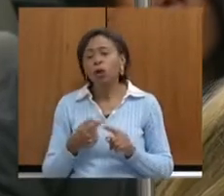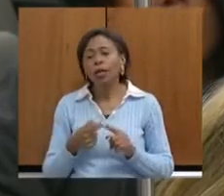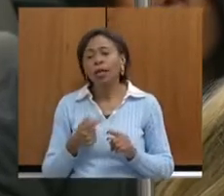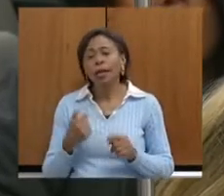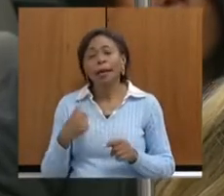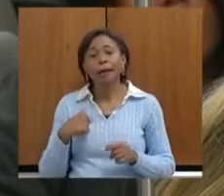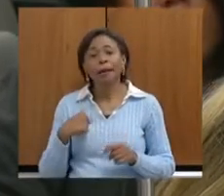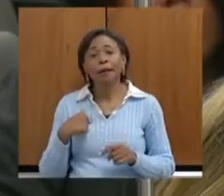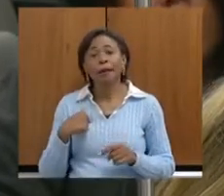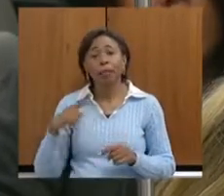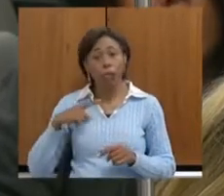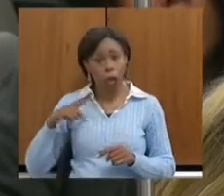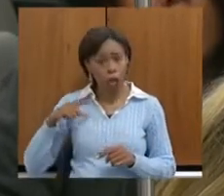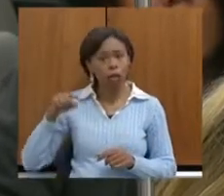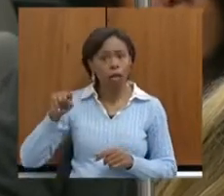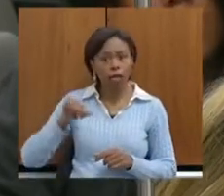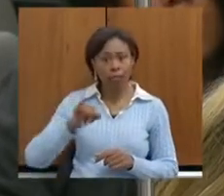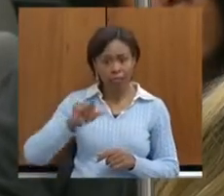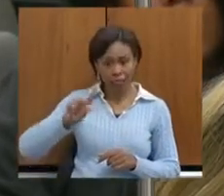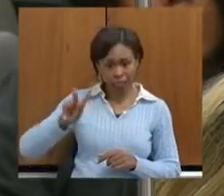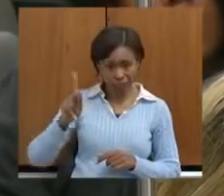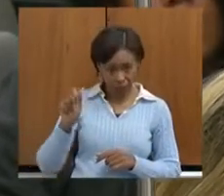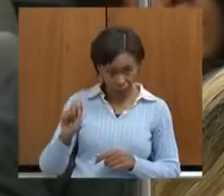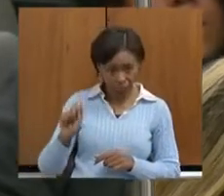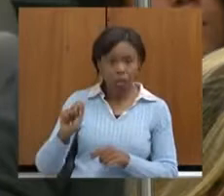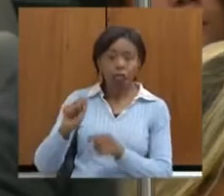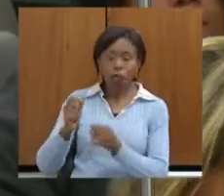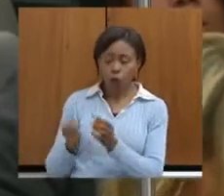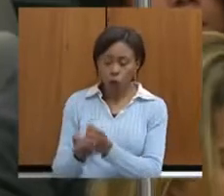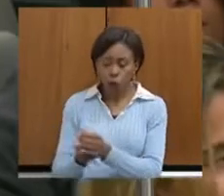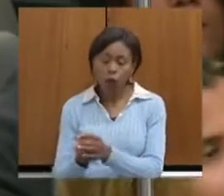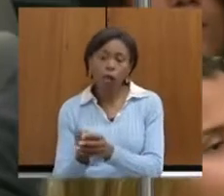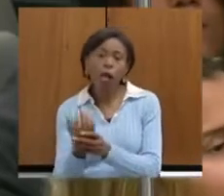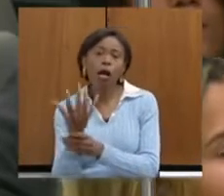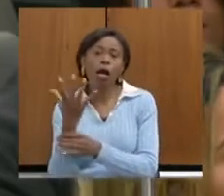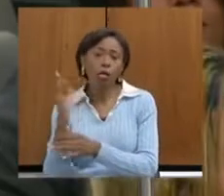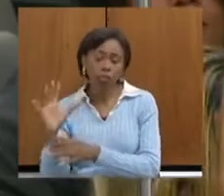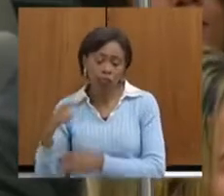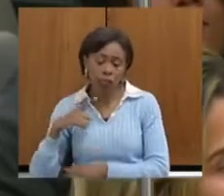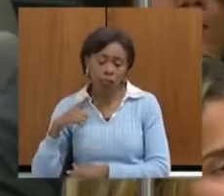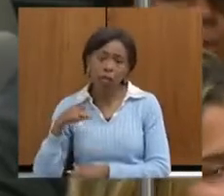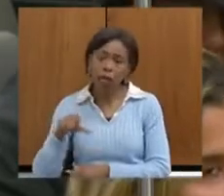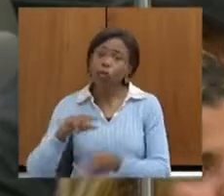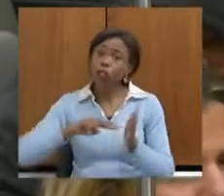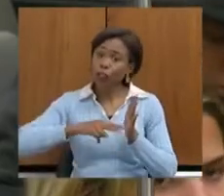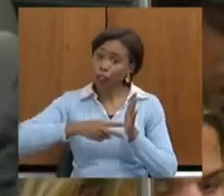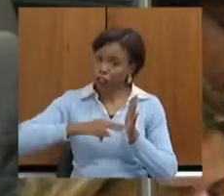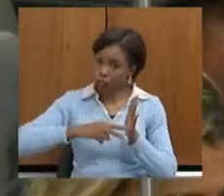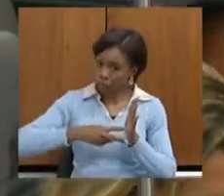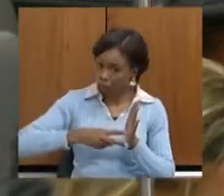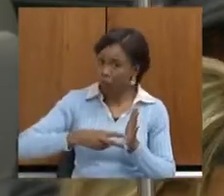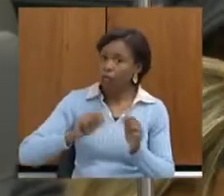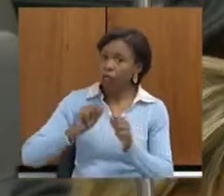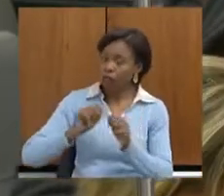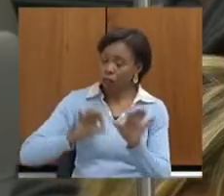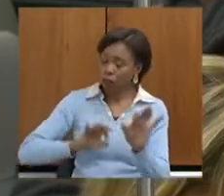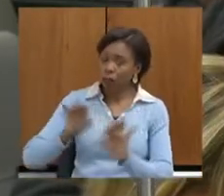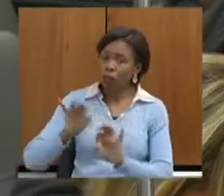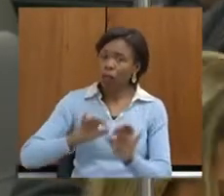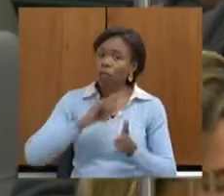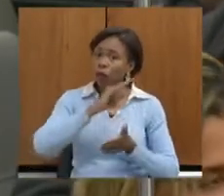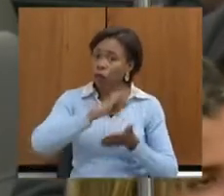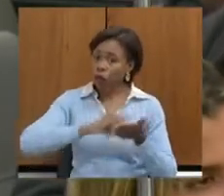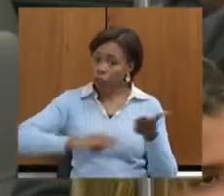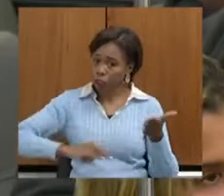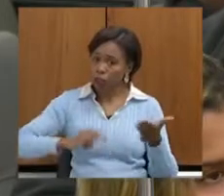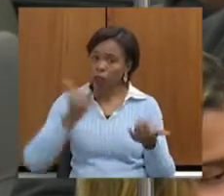plantação na ilha não é porque eu tenho sindicato e mexo com pessoal da Agricultura para fazer a documentações leva para mim